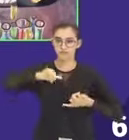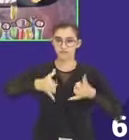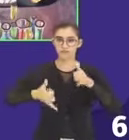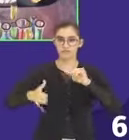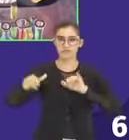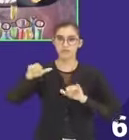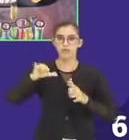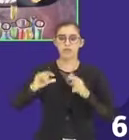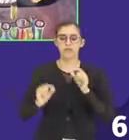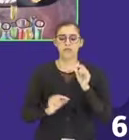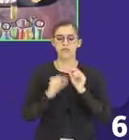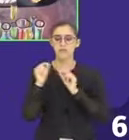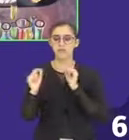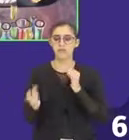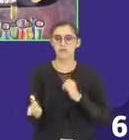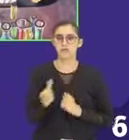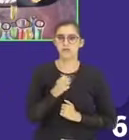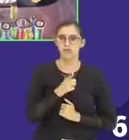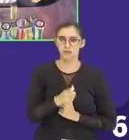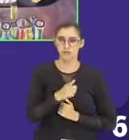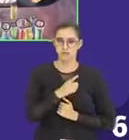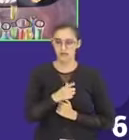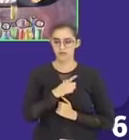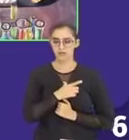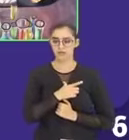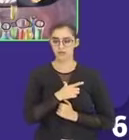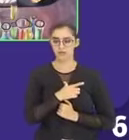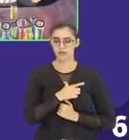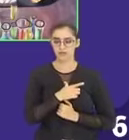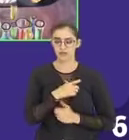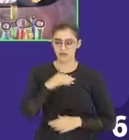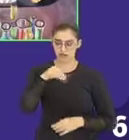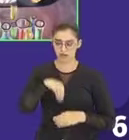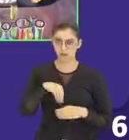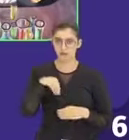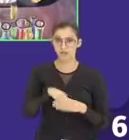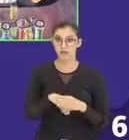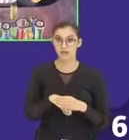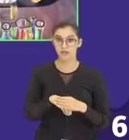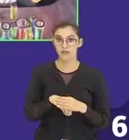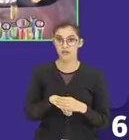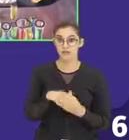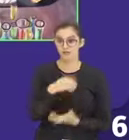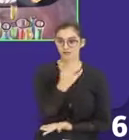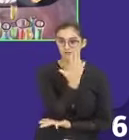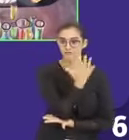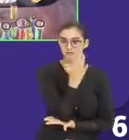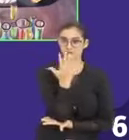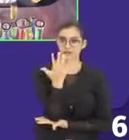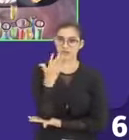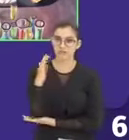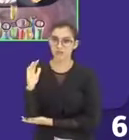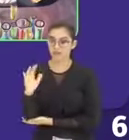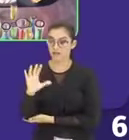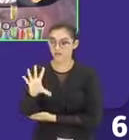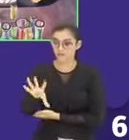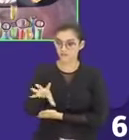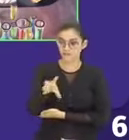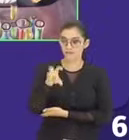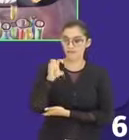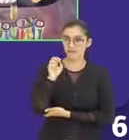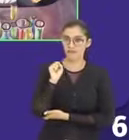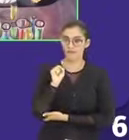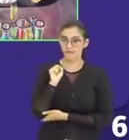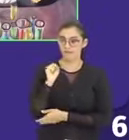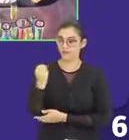tem aqui dentro são elementos da natureza, ó. Da natureza, ó. Então, o cientista vai na natureza e experimenta a natureza. O nome